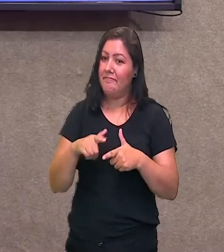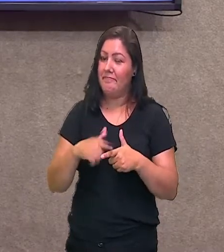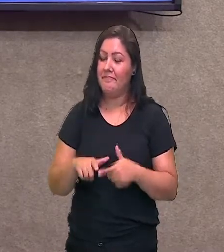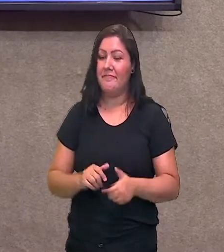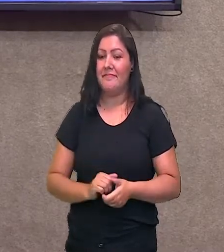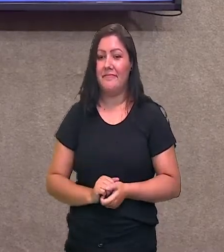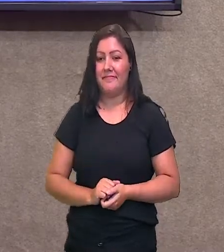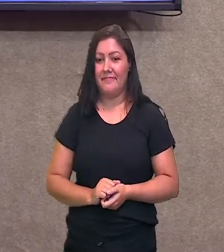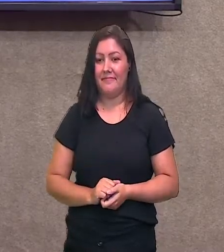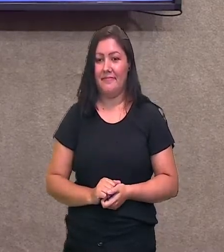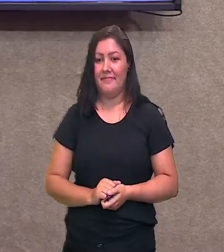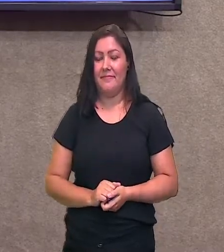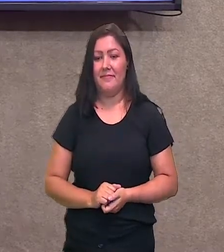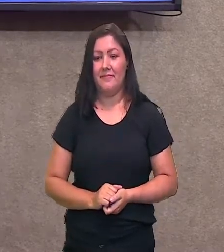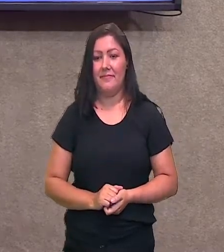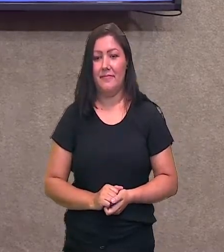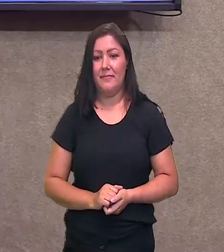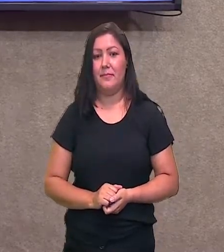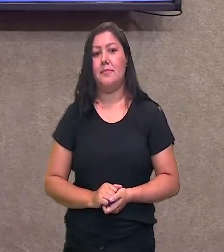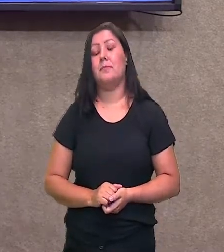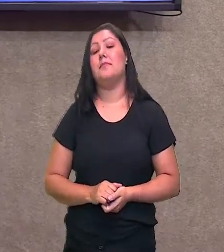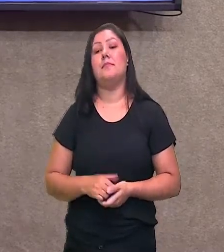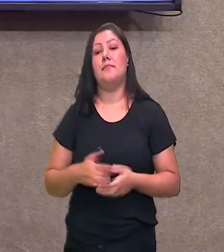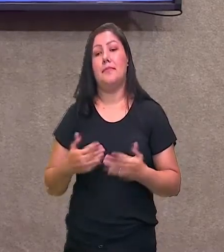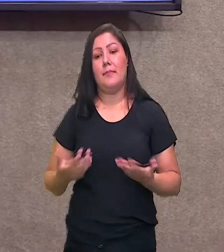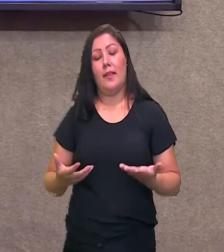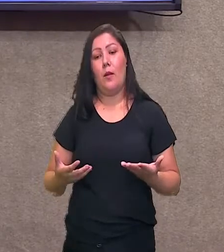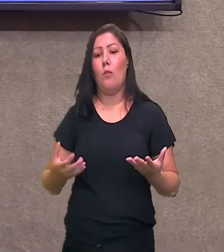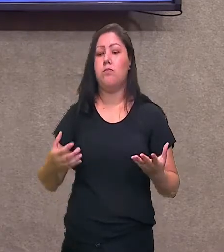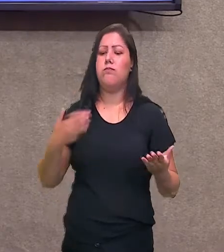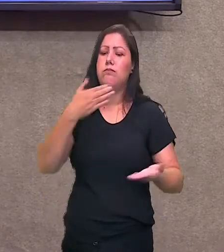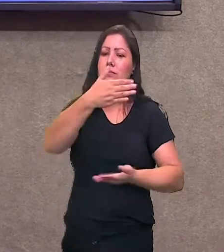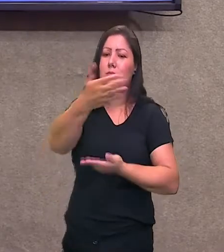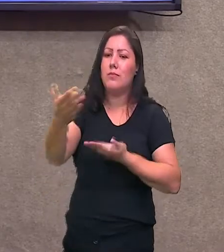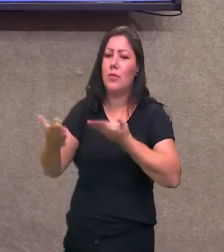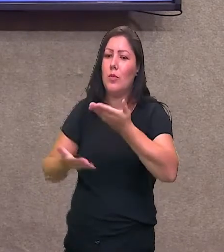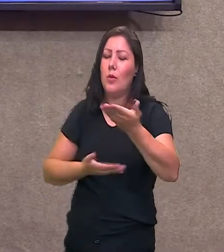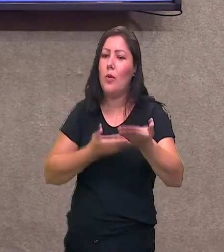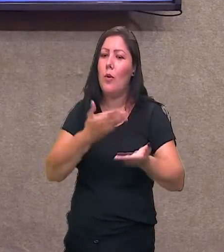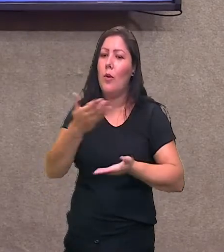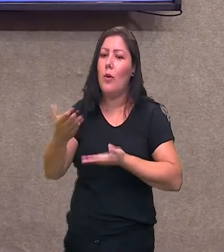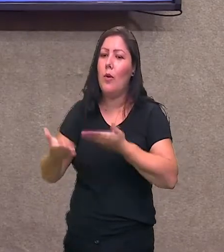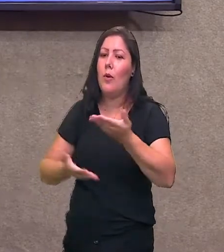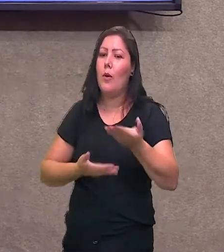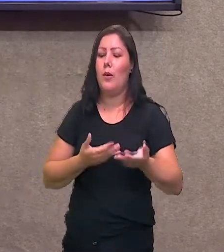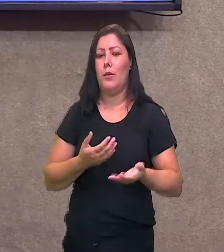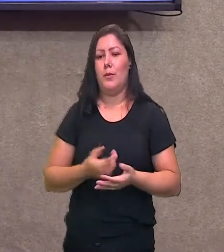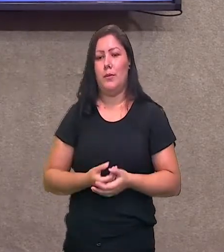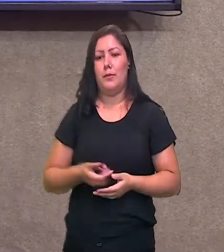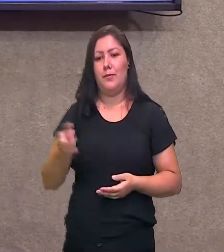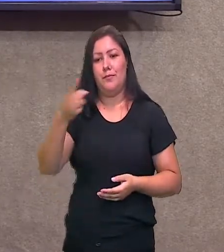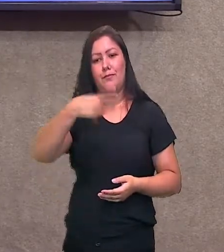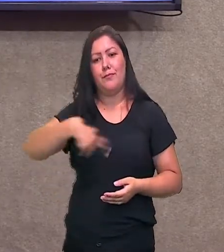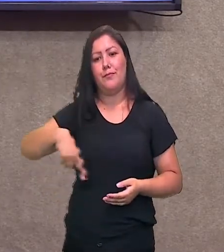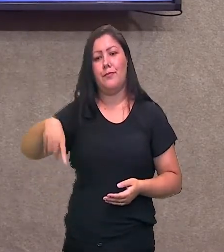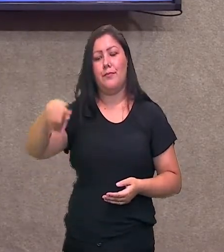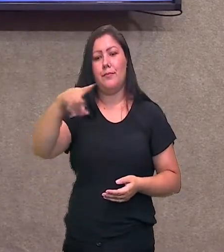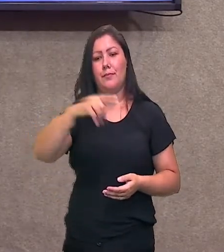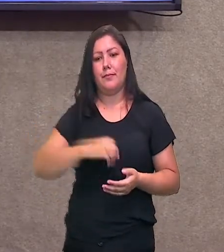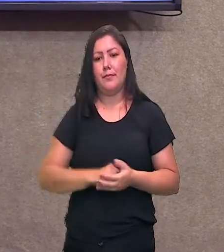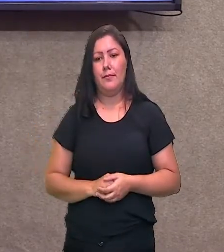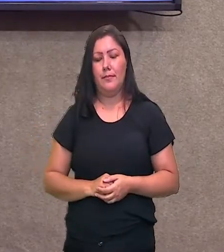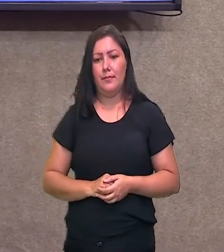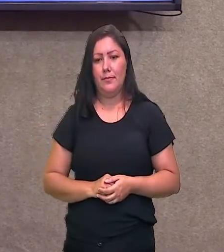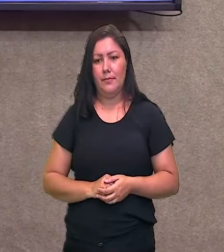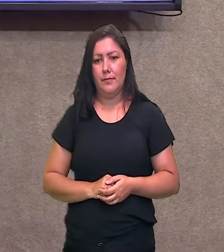Entendido? Quando nós falamos de geopolítica mundial, é importante entender esses detalhes.